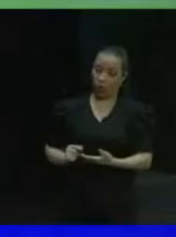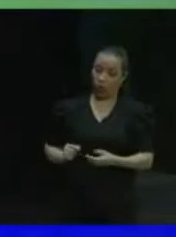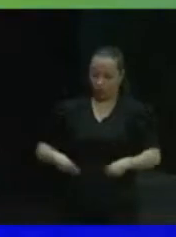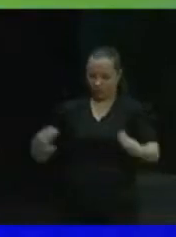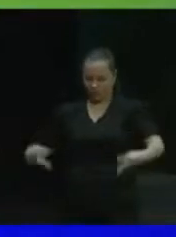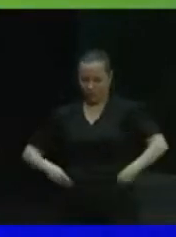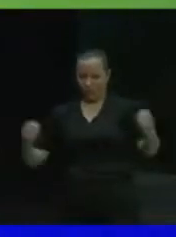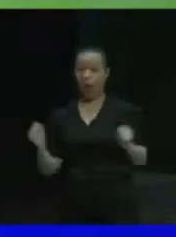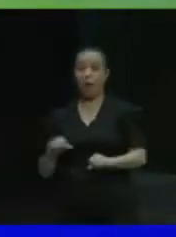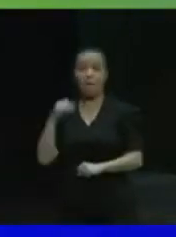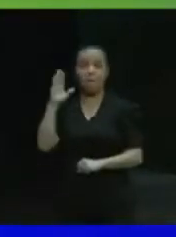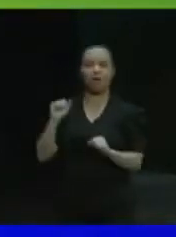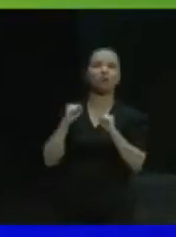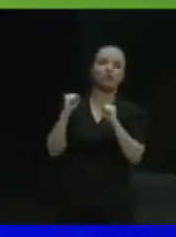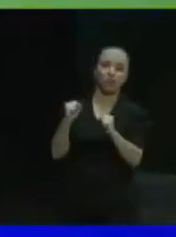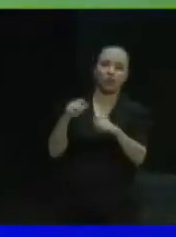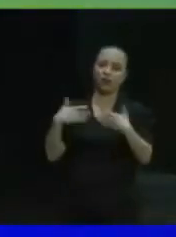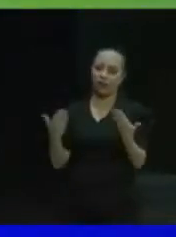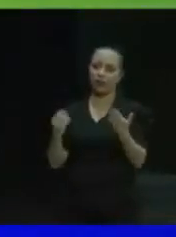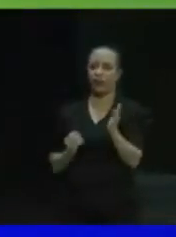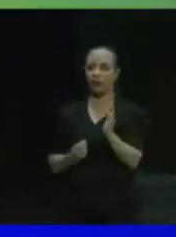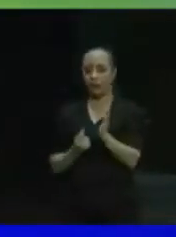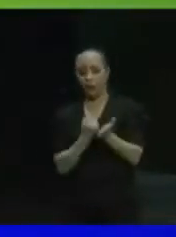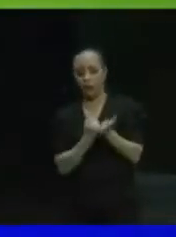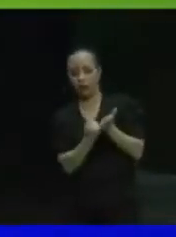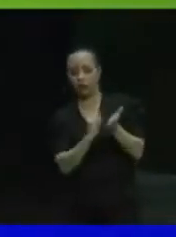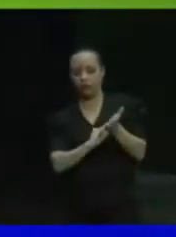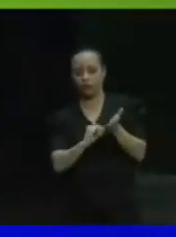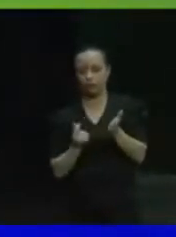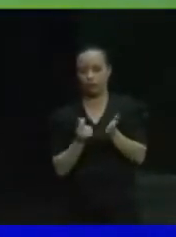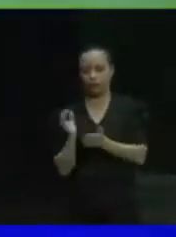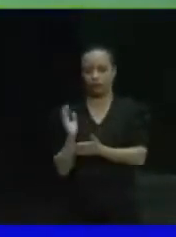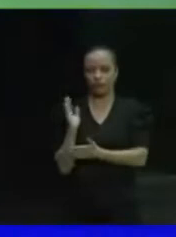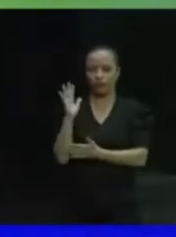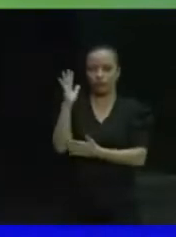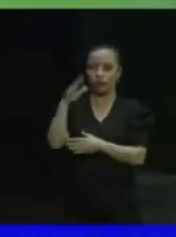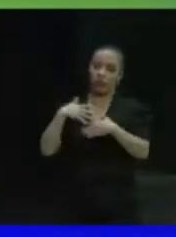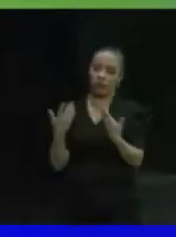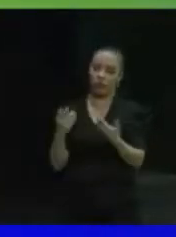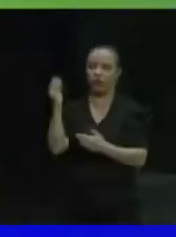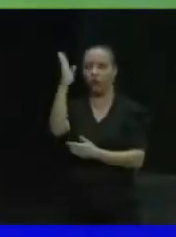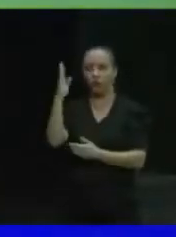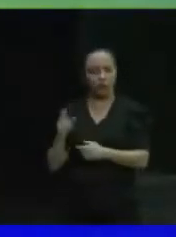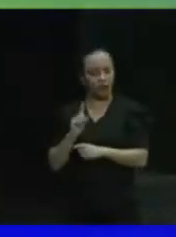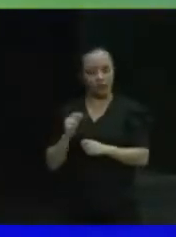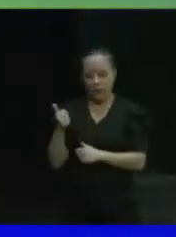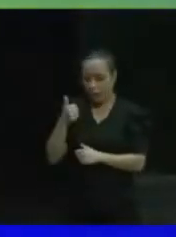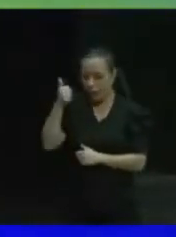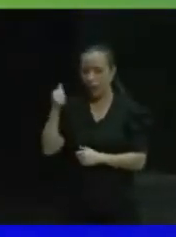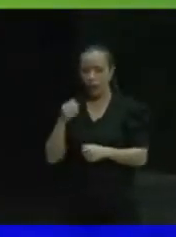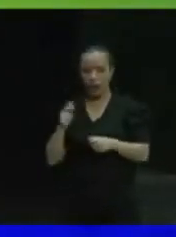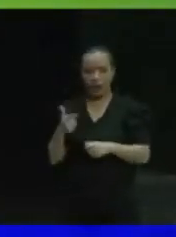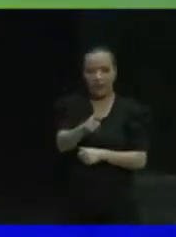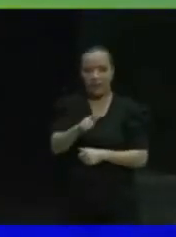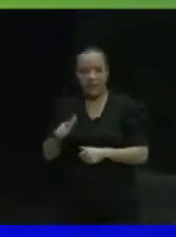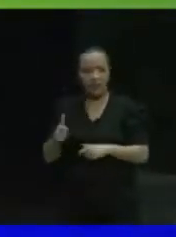E lá vem mais juros. E assim o país não cresce. E não se vê emprego. Com tudo isso, as